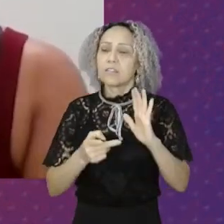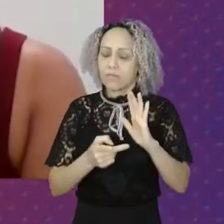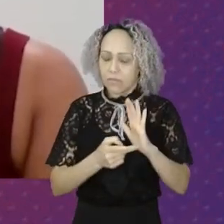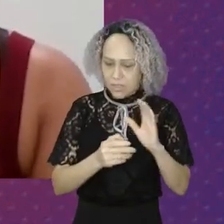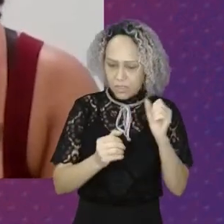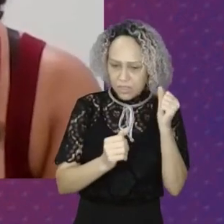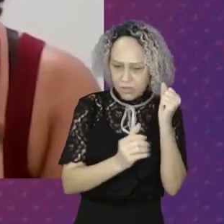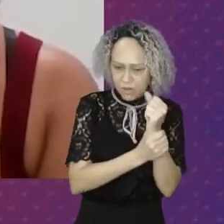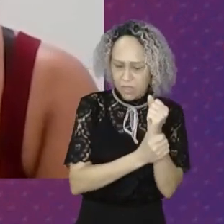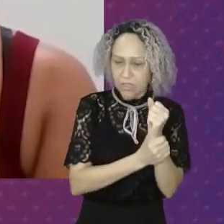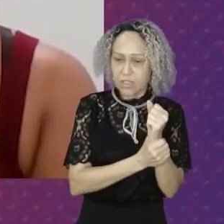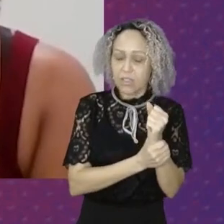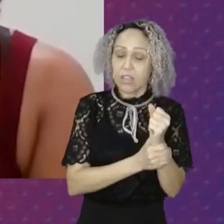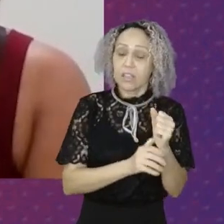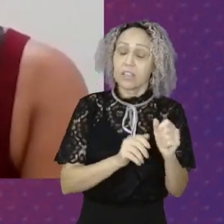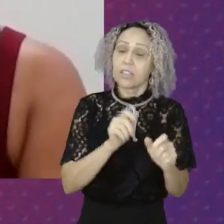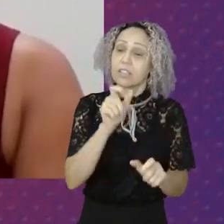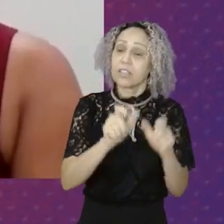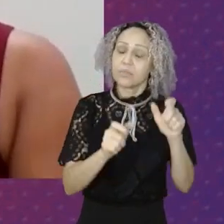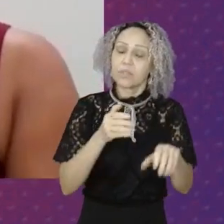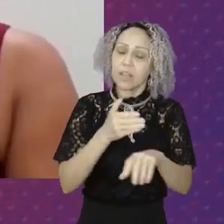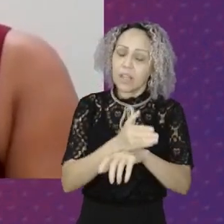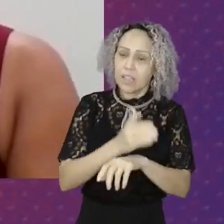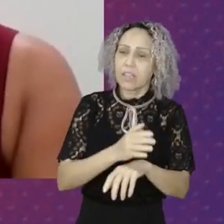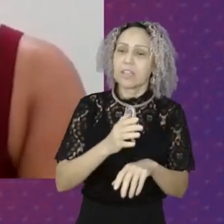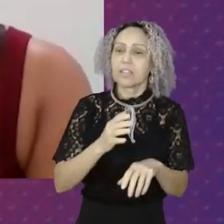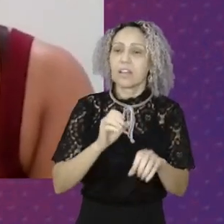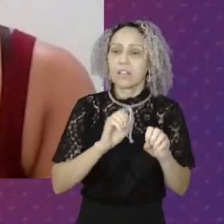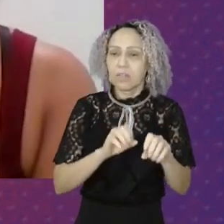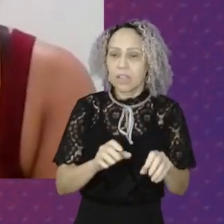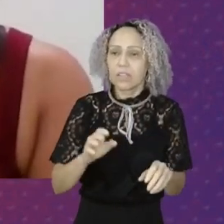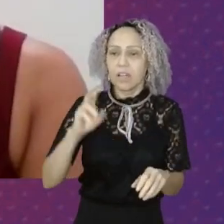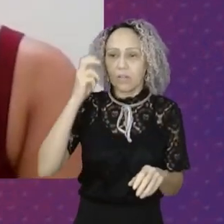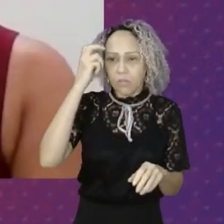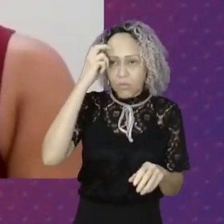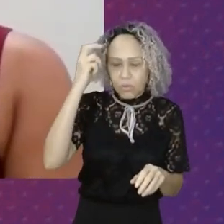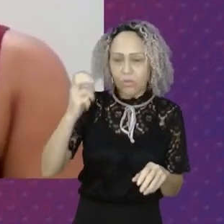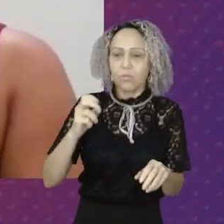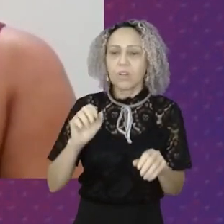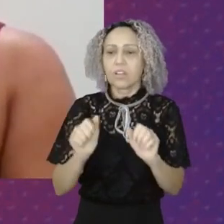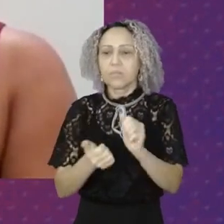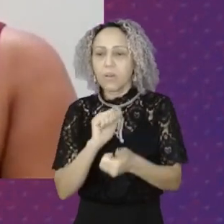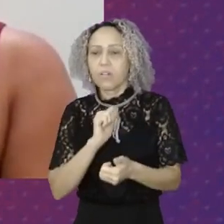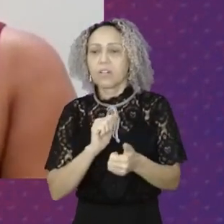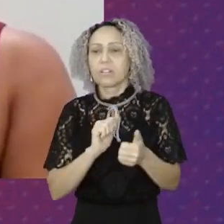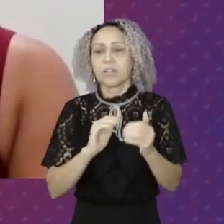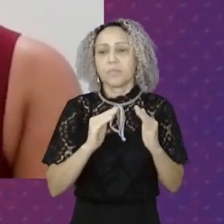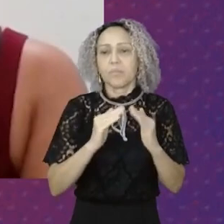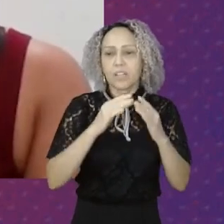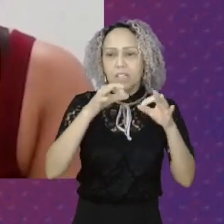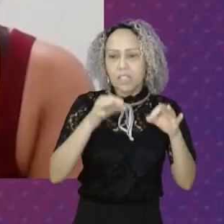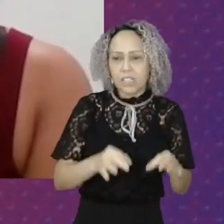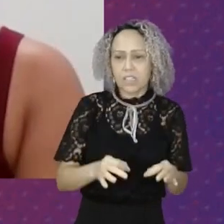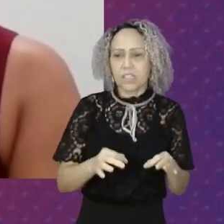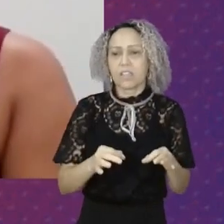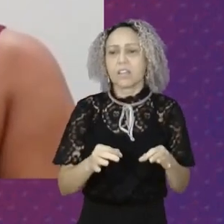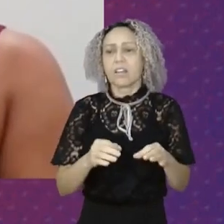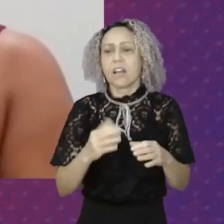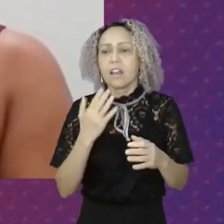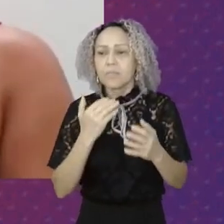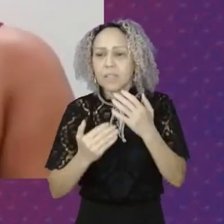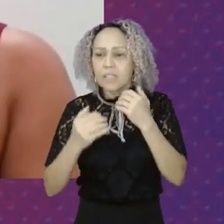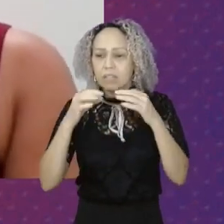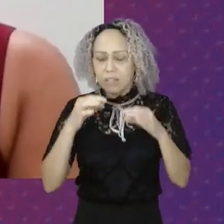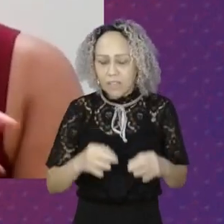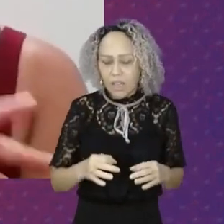à educação, do acesso à cultura e lazer, a esporte, à moradia digna, à alimentação saudável, à mobilidade,